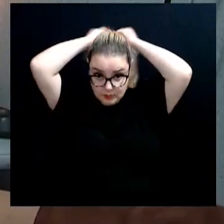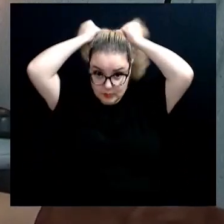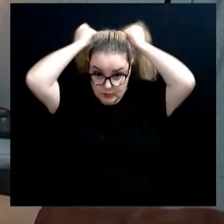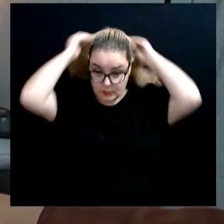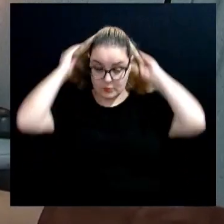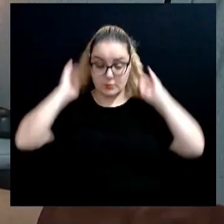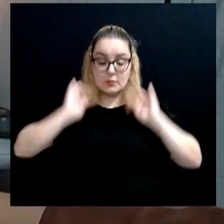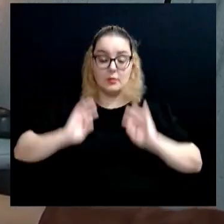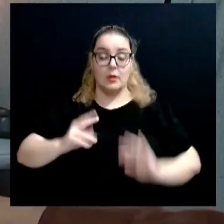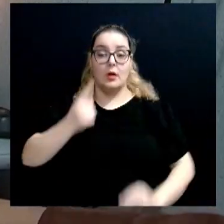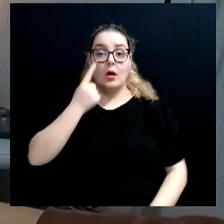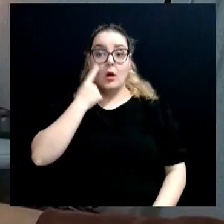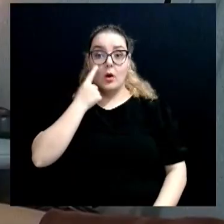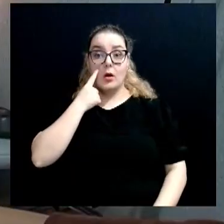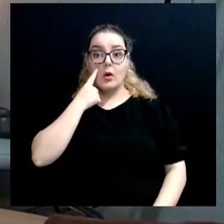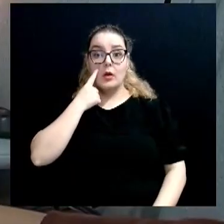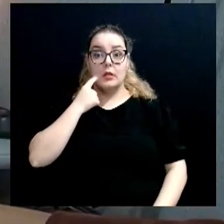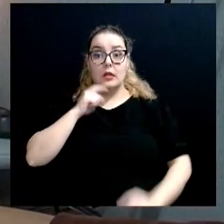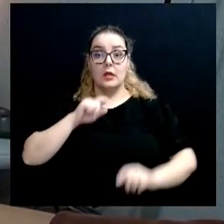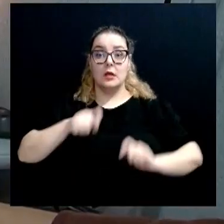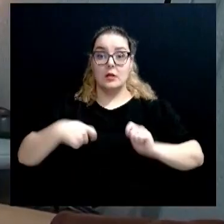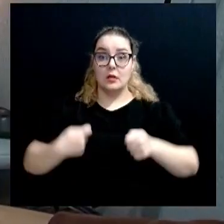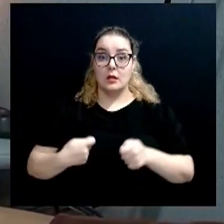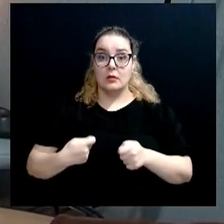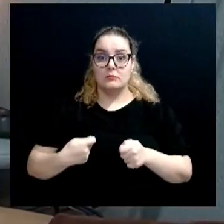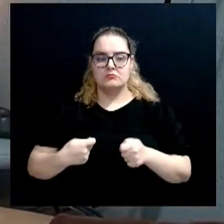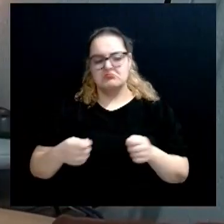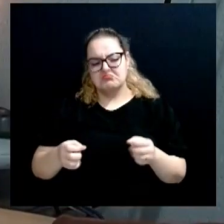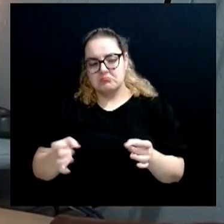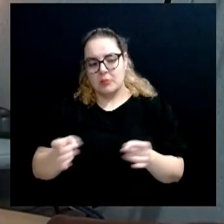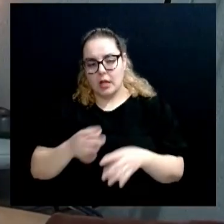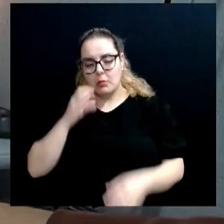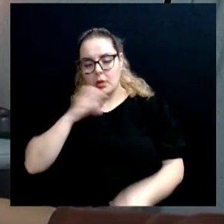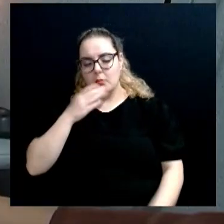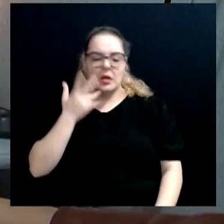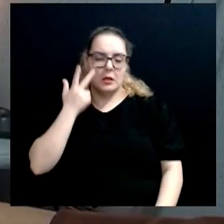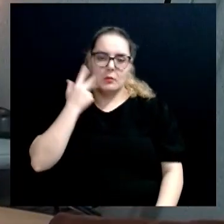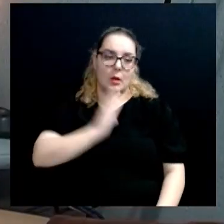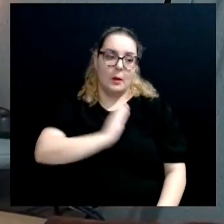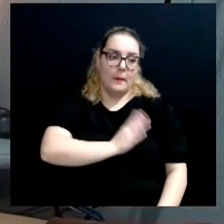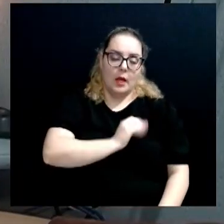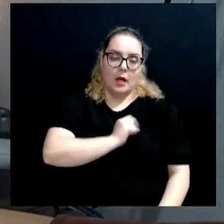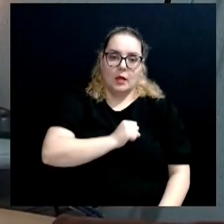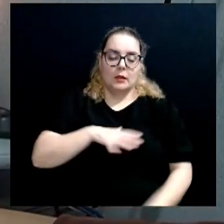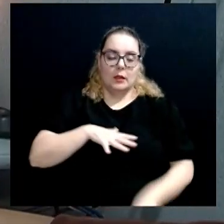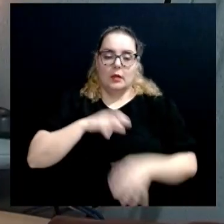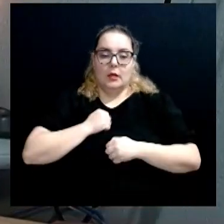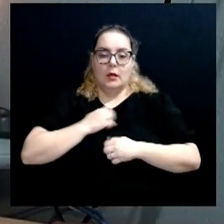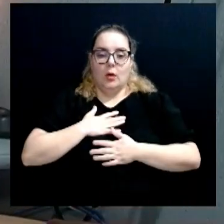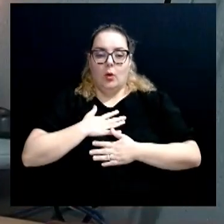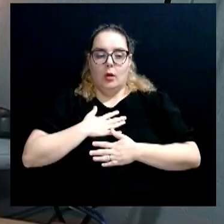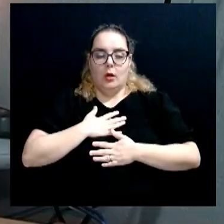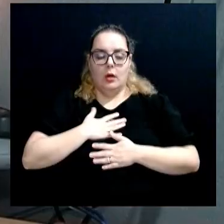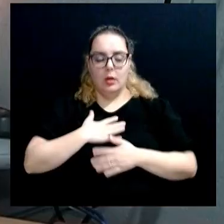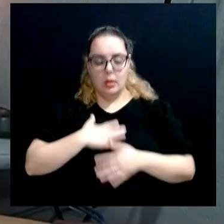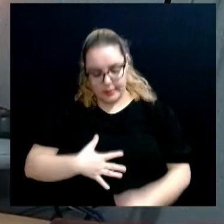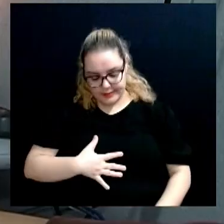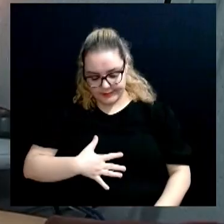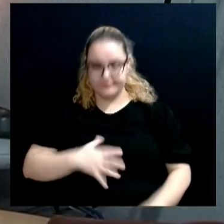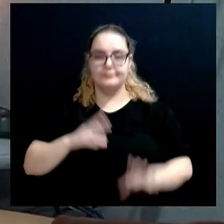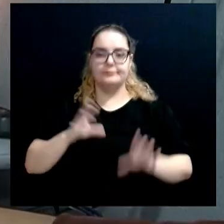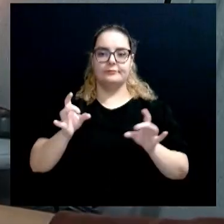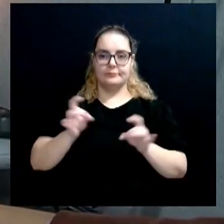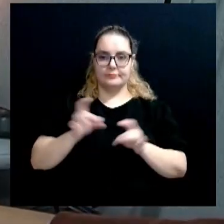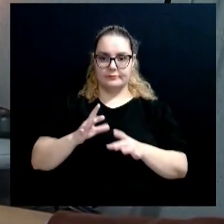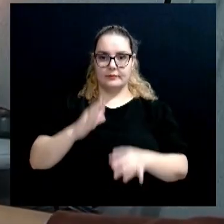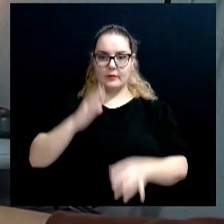são passageiras, são absolutamente normais, né? Uma taquicardia, uma falta de ar, né? Essas emoções, elas, quando